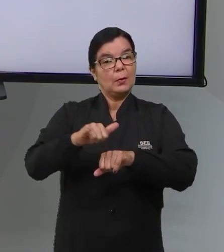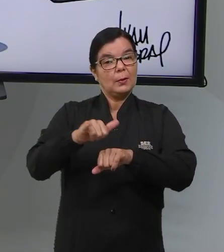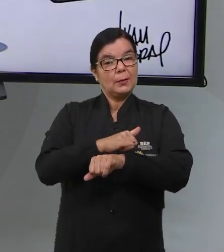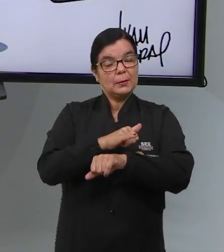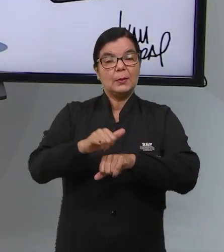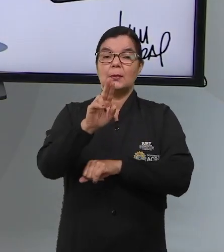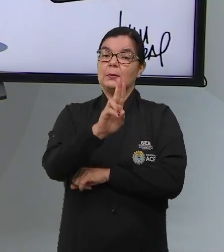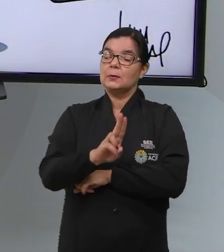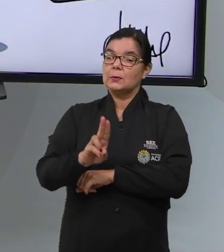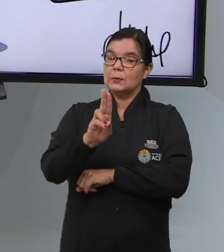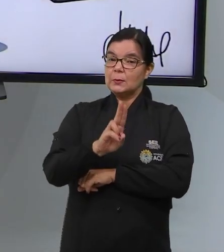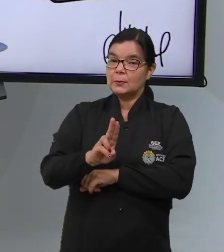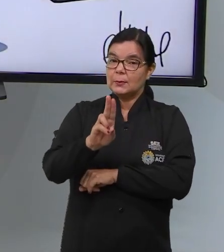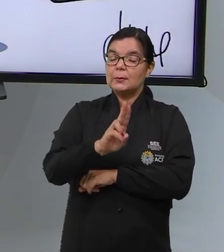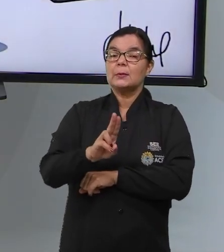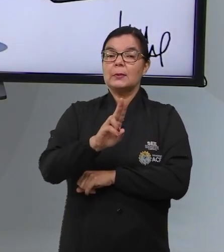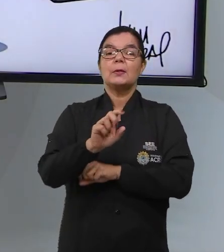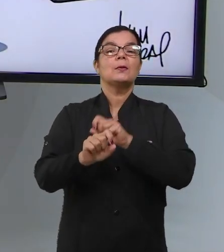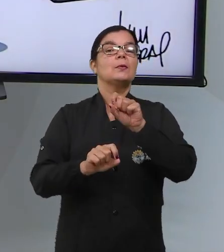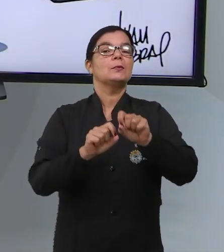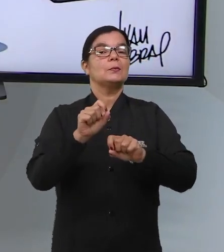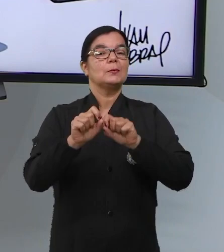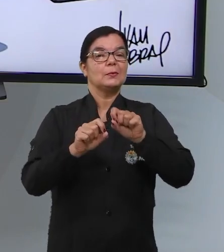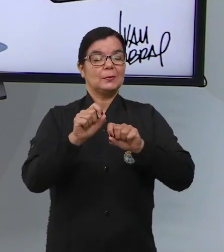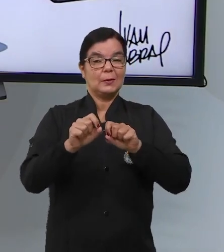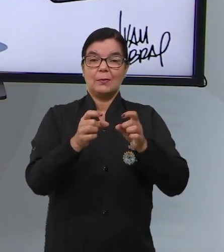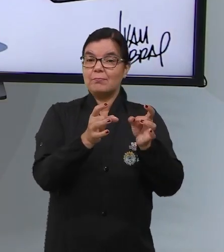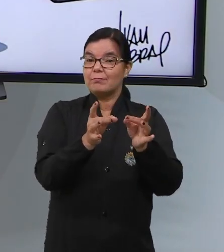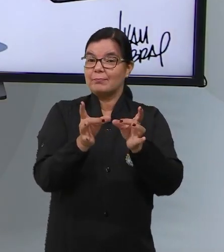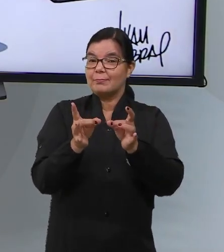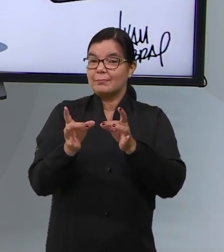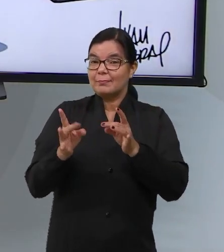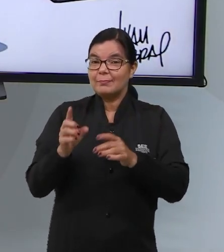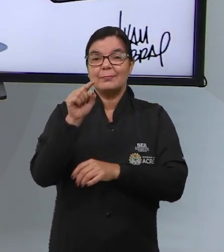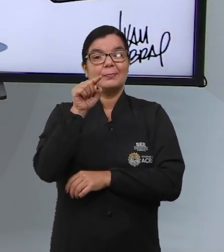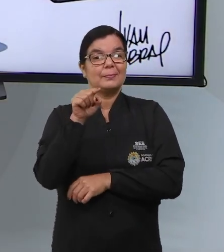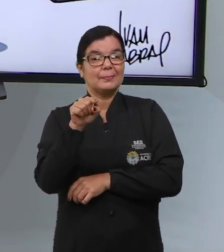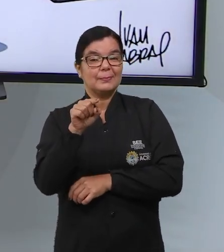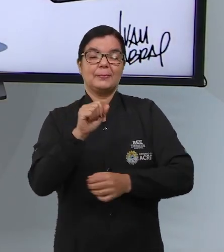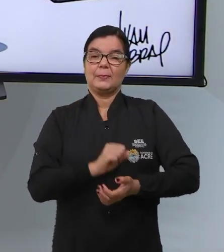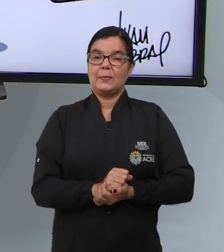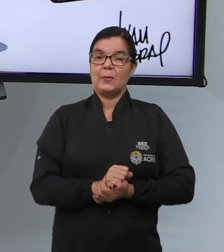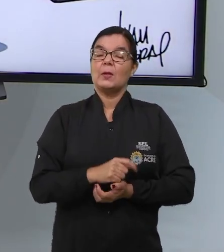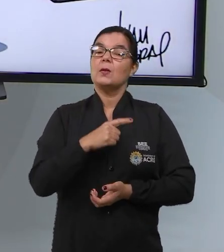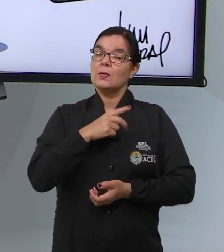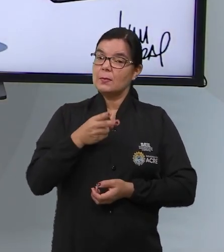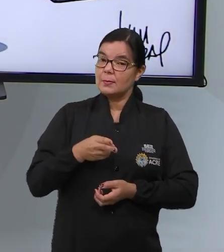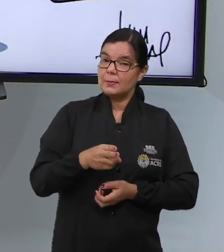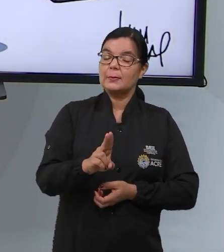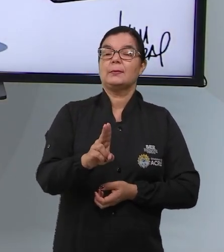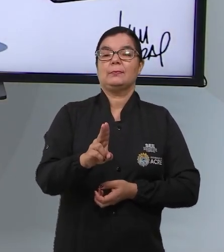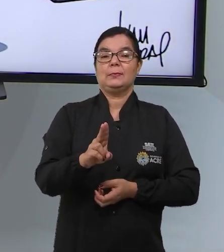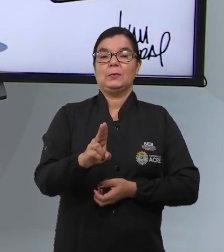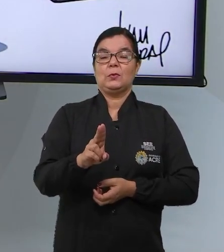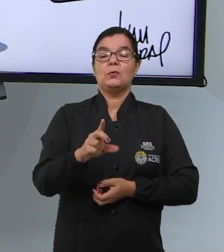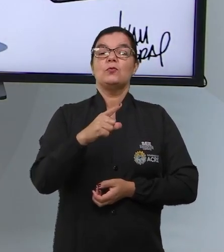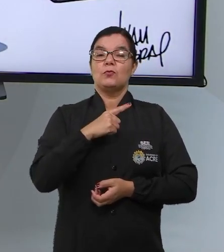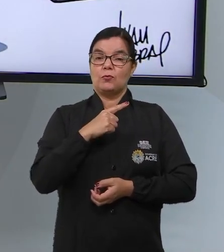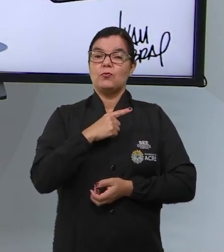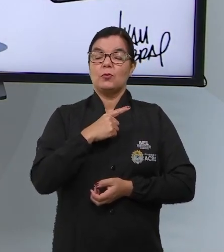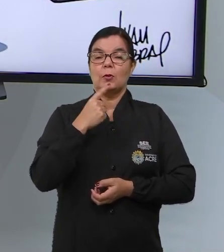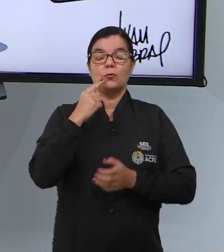são utilizadas para vender para você e que você continue nessa condição